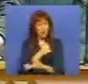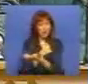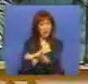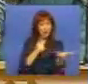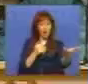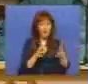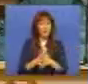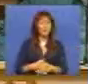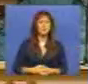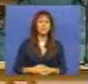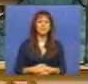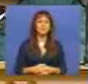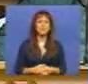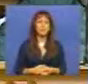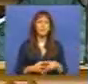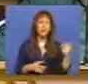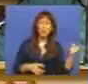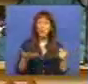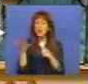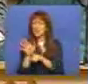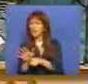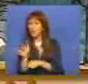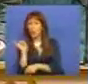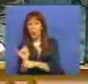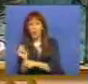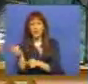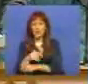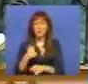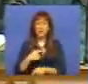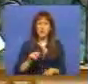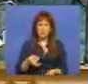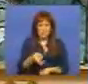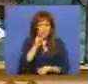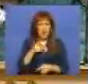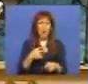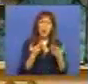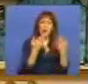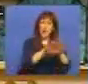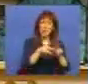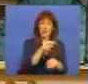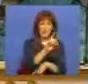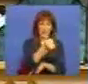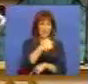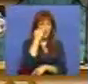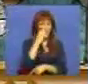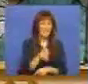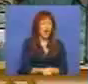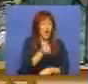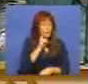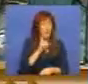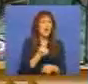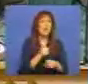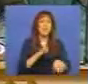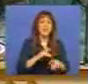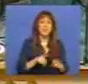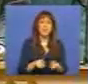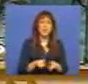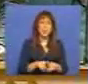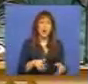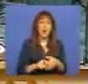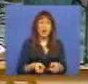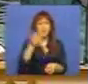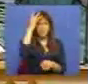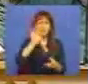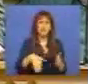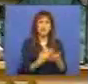casa. Um e outro exemplo que foram perversos, o exemplo da Porta 65 foi grave e foi perverso porque foi um apelo à fraude, como